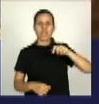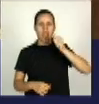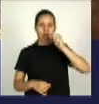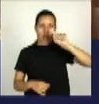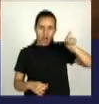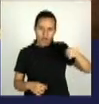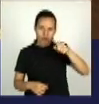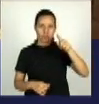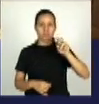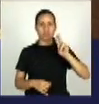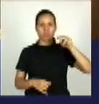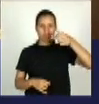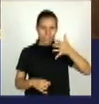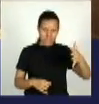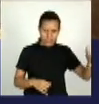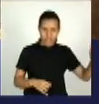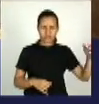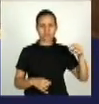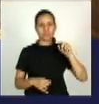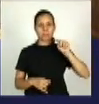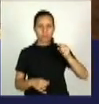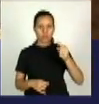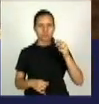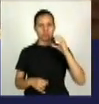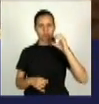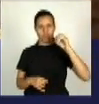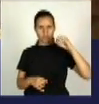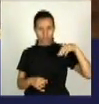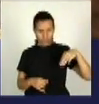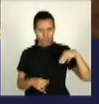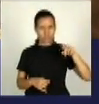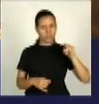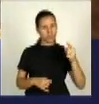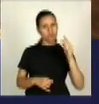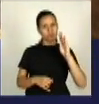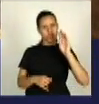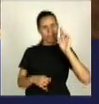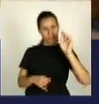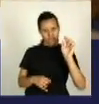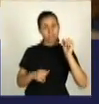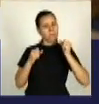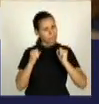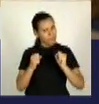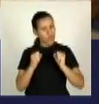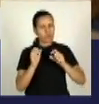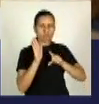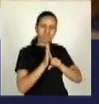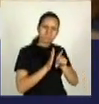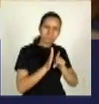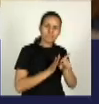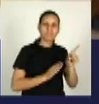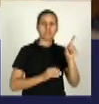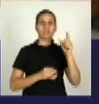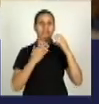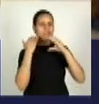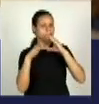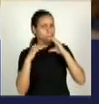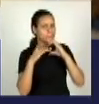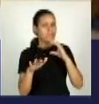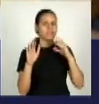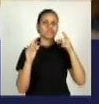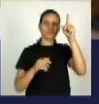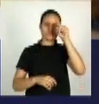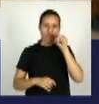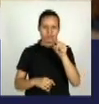sim@unisantos.br. Vocês vão ver aí na tela, mas é um local que vocês podem mandar e-mails para a gente, tirando as dúvidas, que nós vamos responder com o máximo